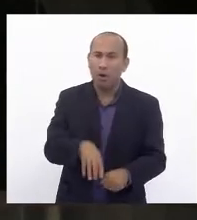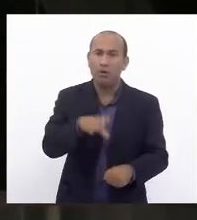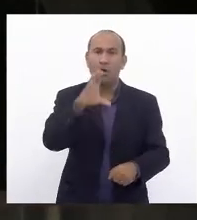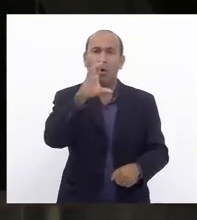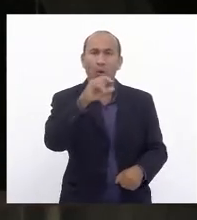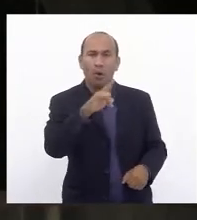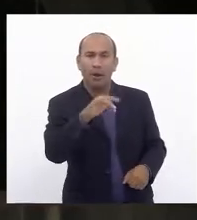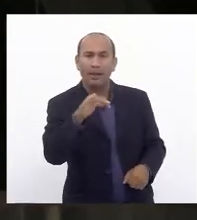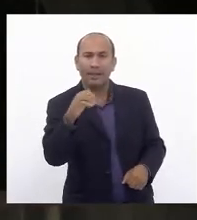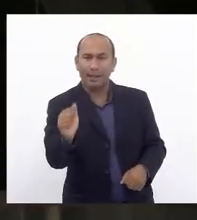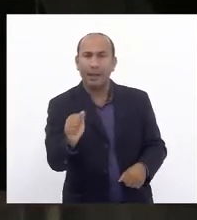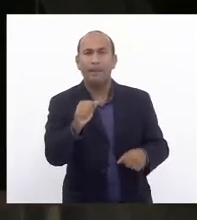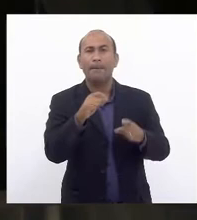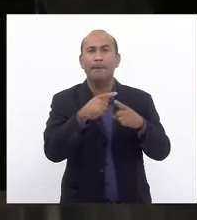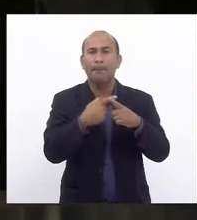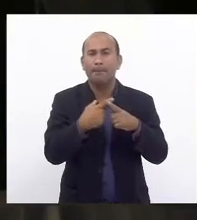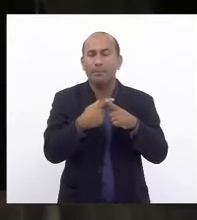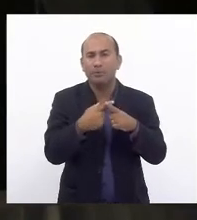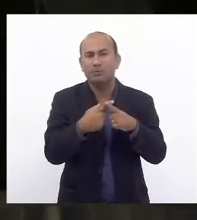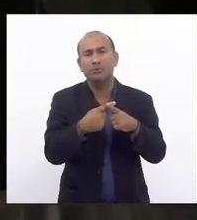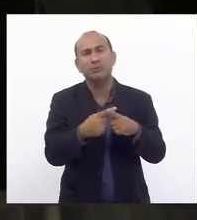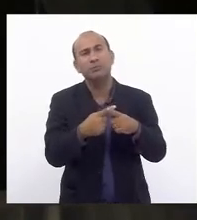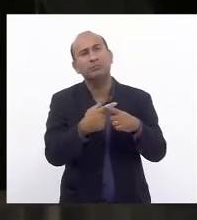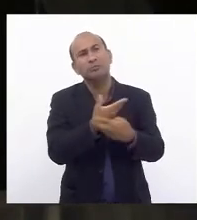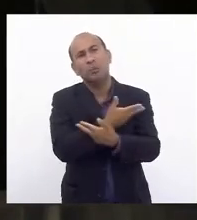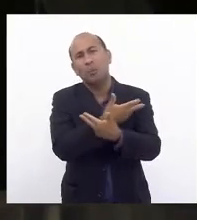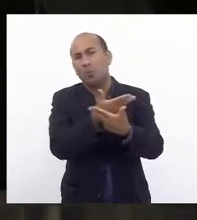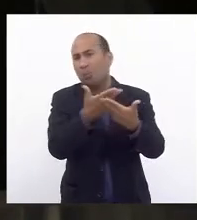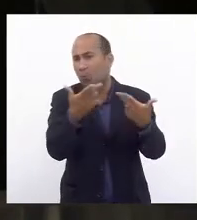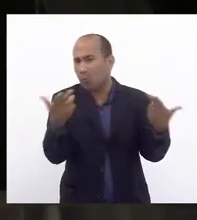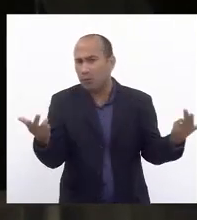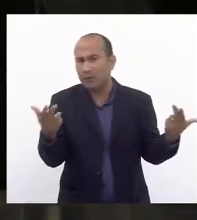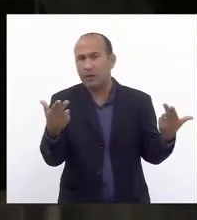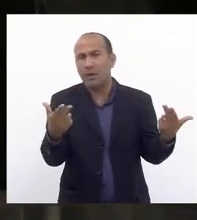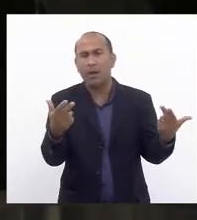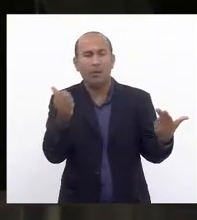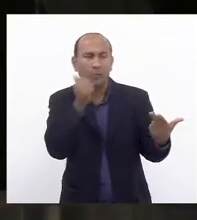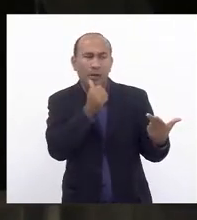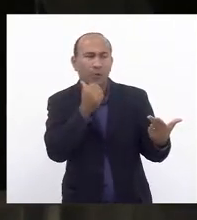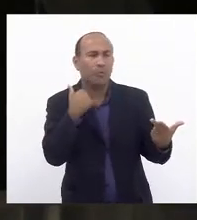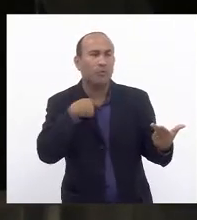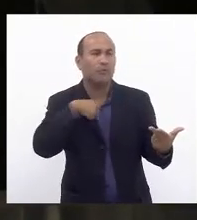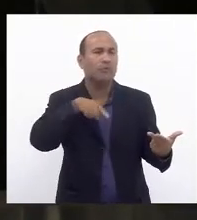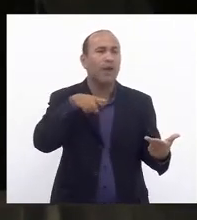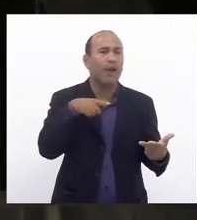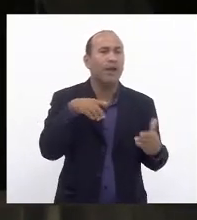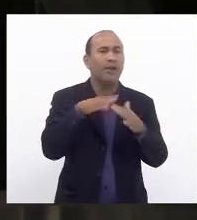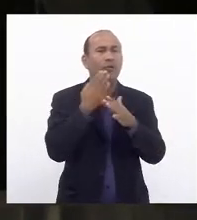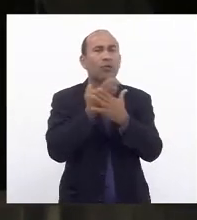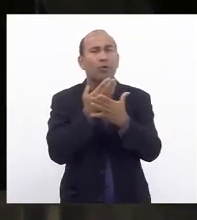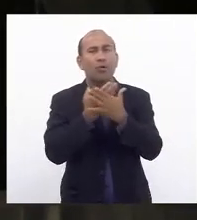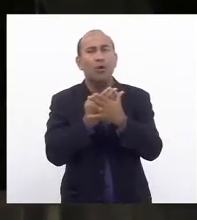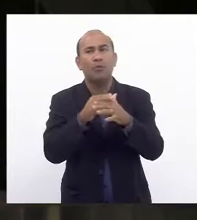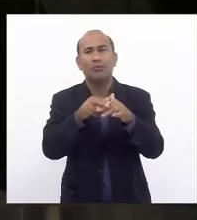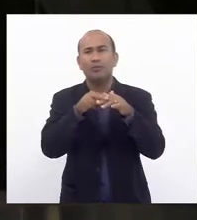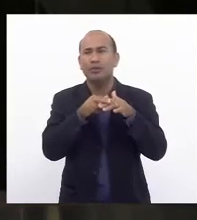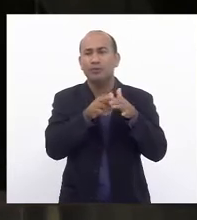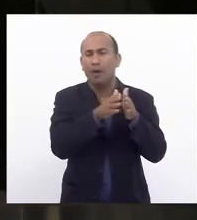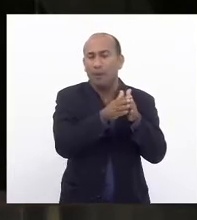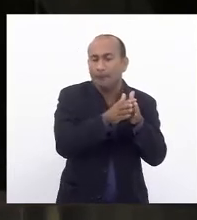envolver 500 N motivos que impedem uma menina de ir à aula porque ela está no seu